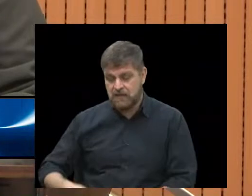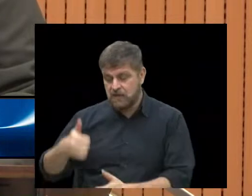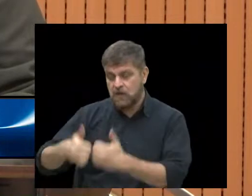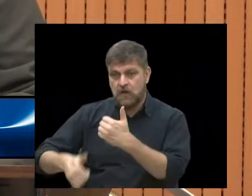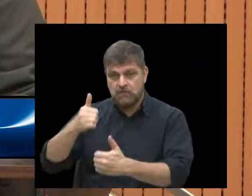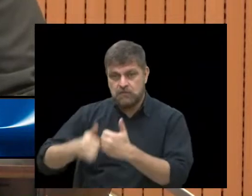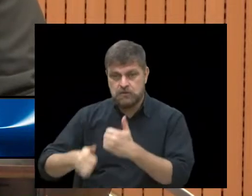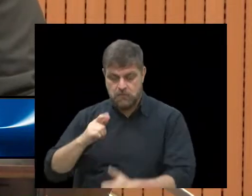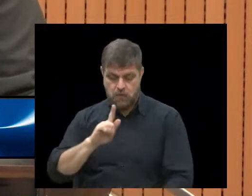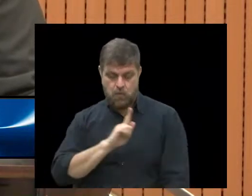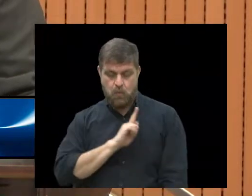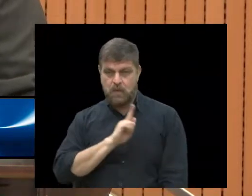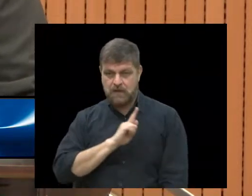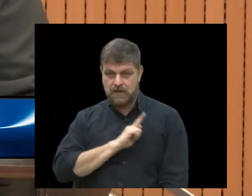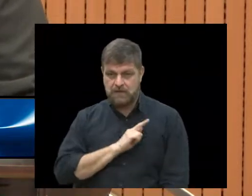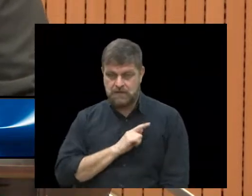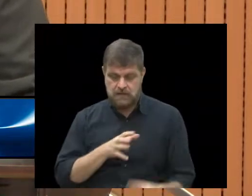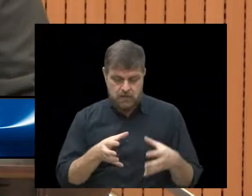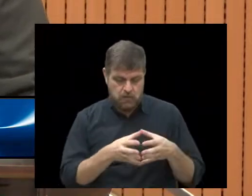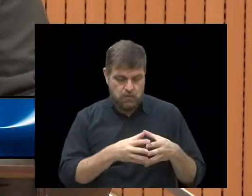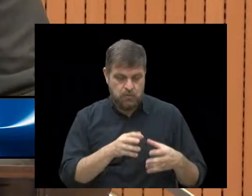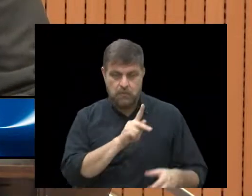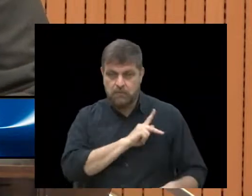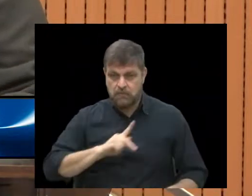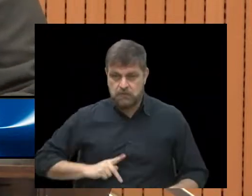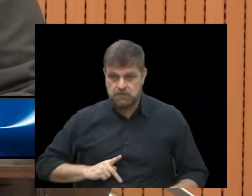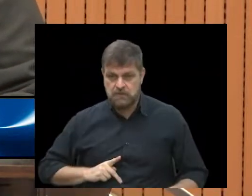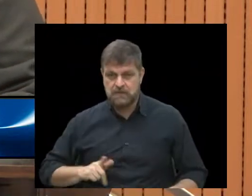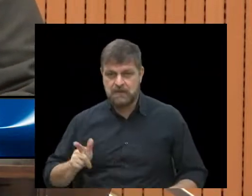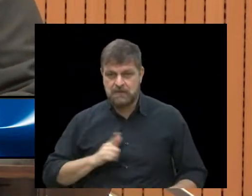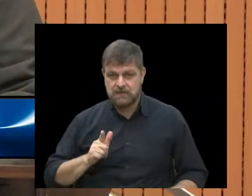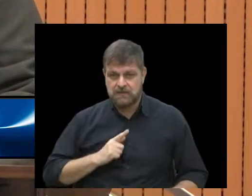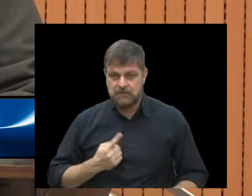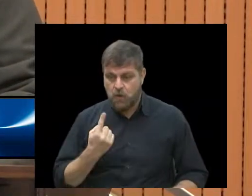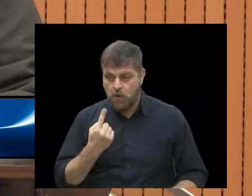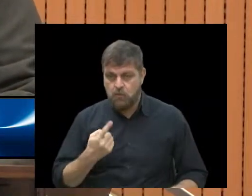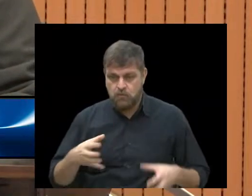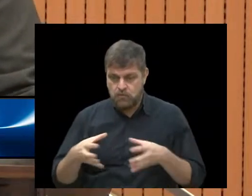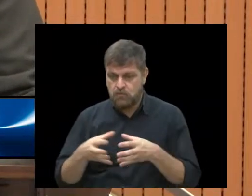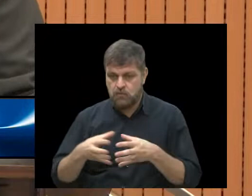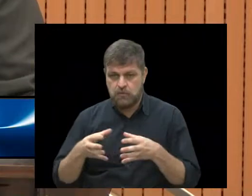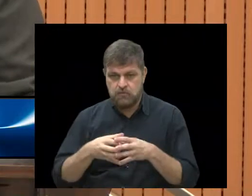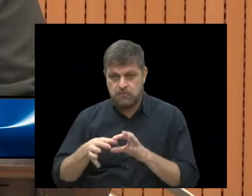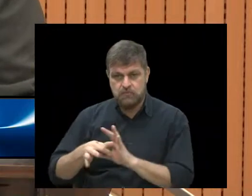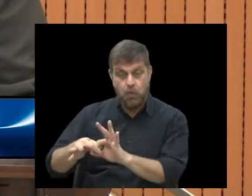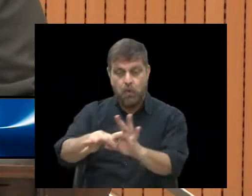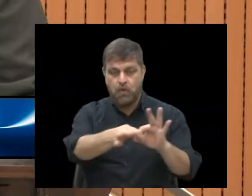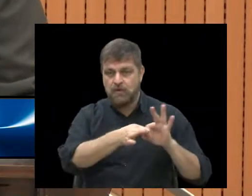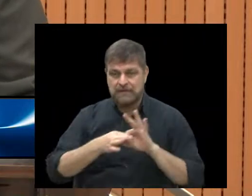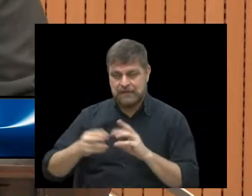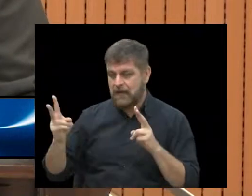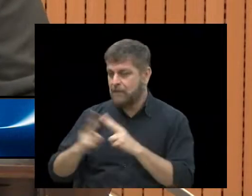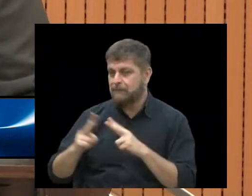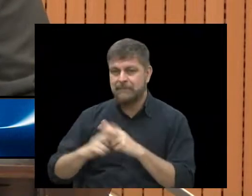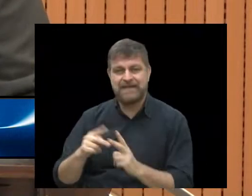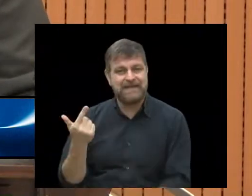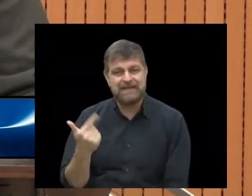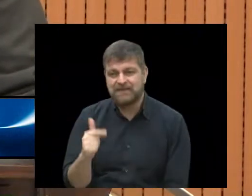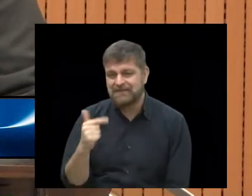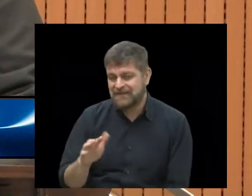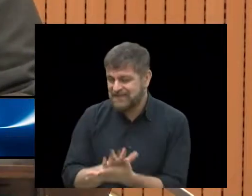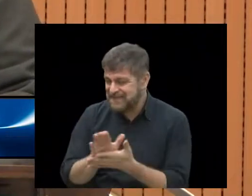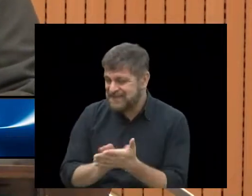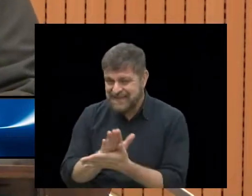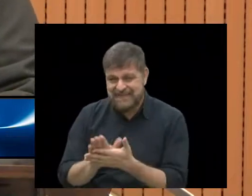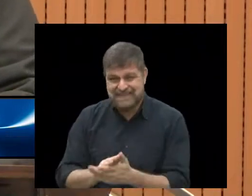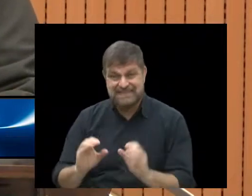dar os parabéns a quem bolou um jogo com torcida única, porque não teve uma briga nem dentro nem fora do